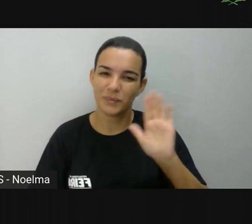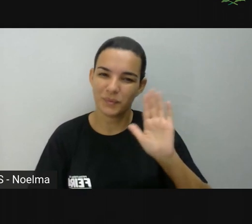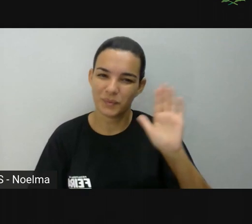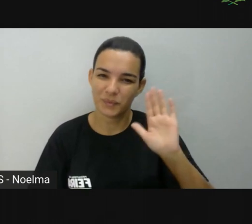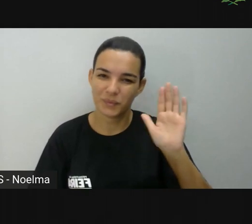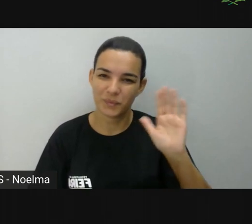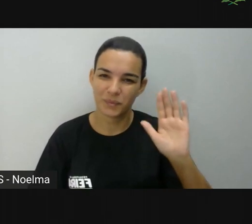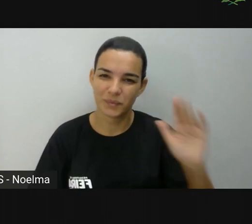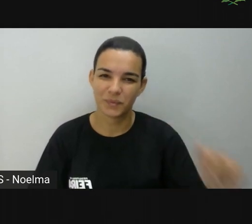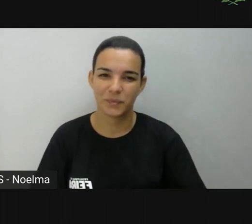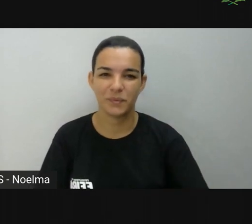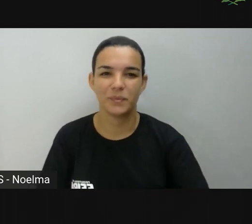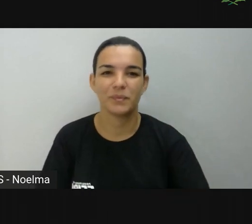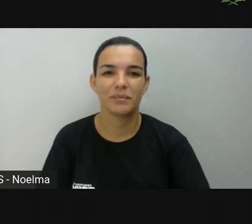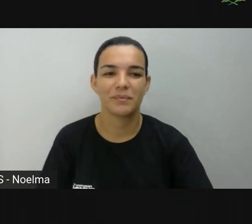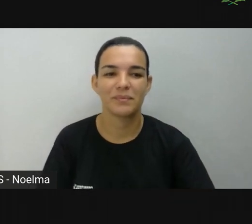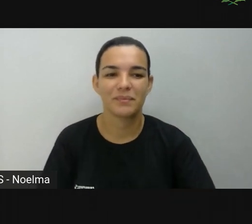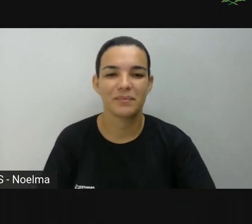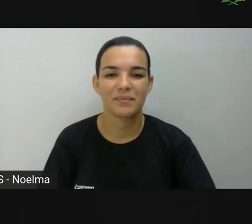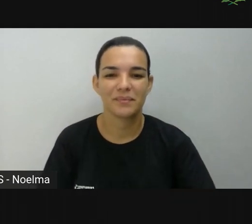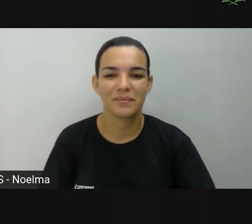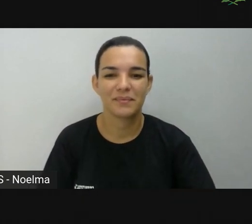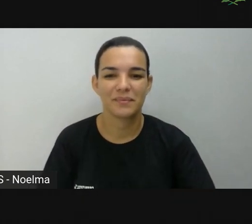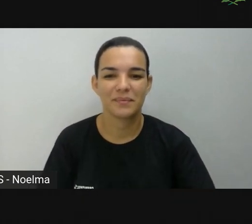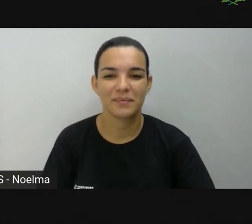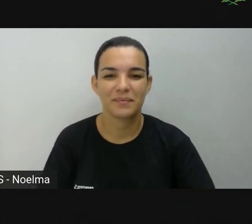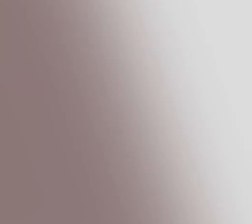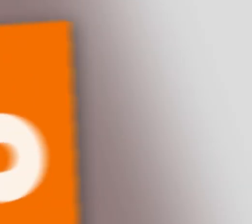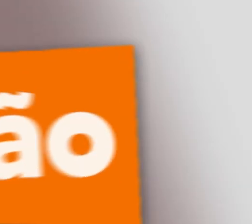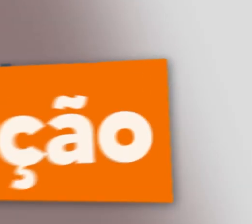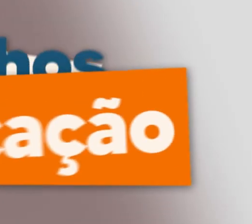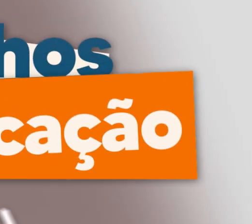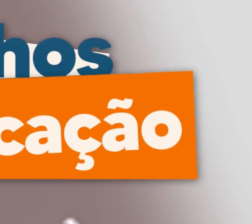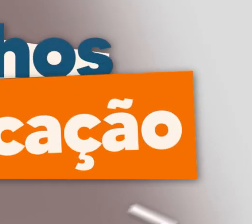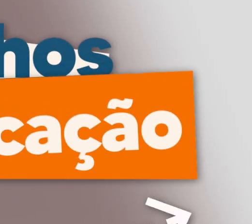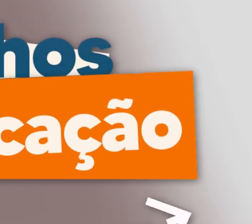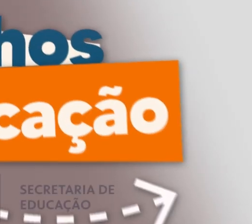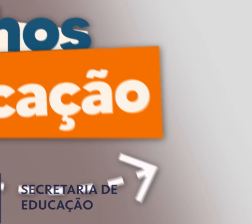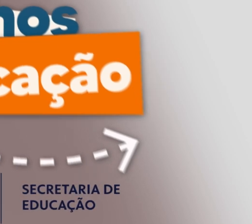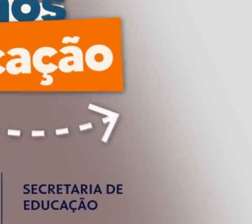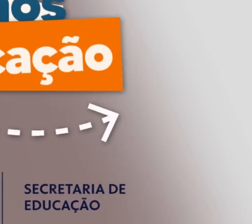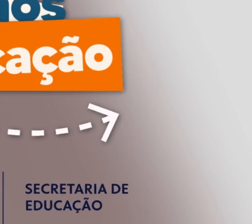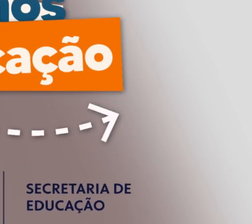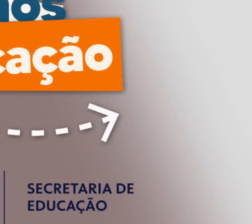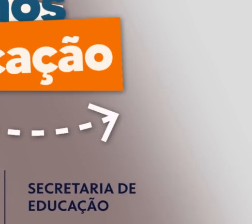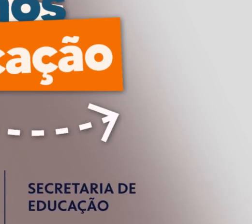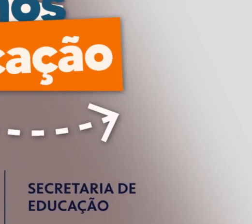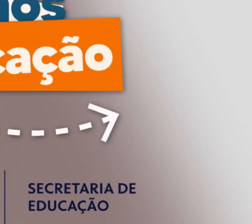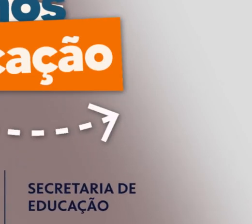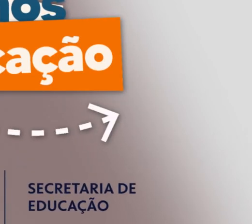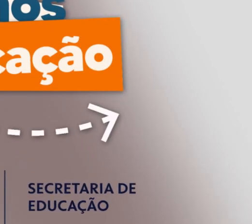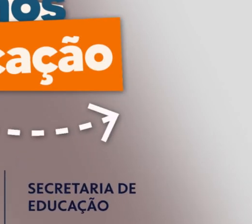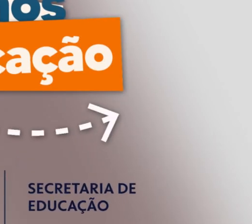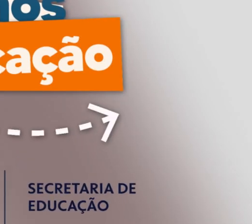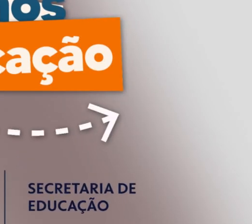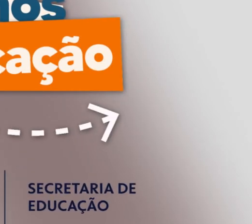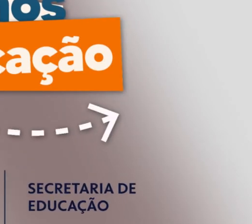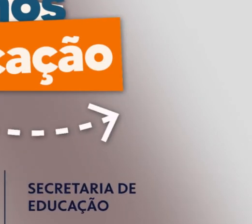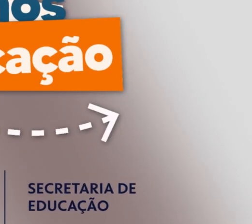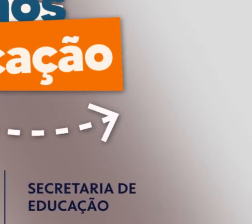cada um de vocês e até a próxima aula tchau tchau tchau Legenda Zanotto